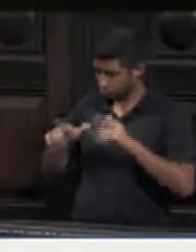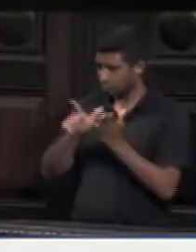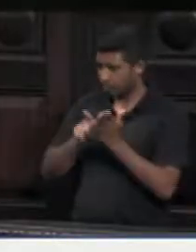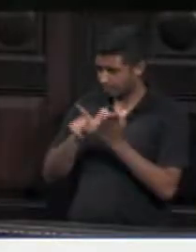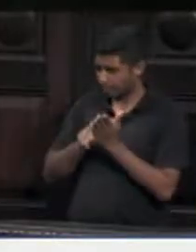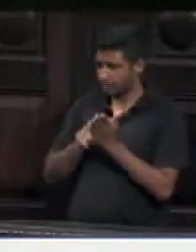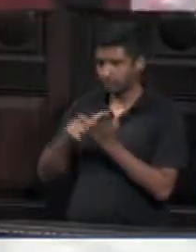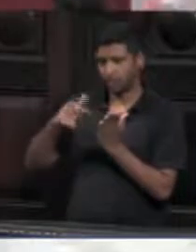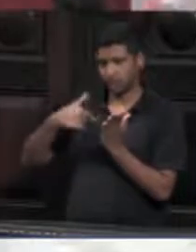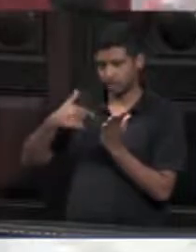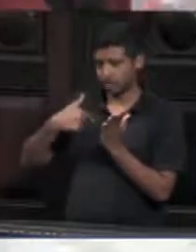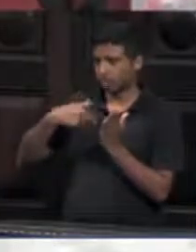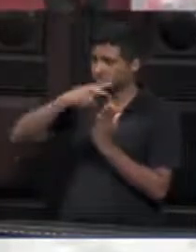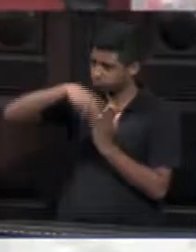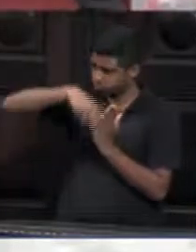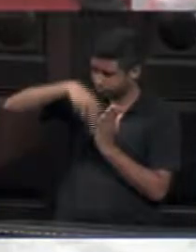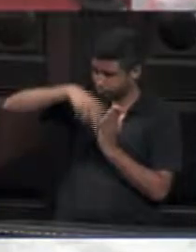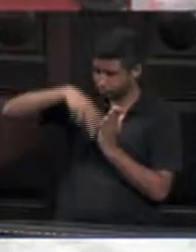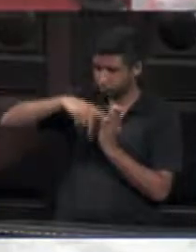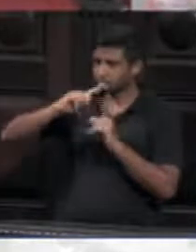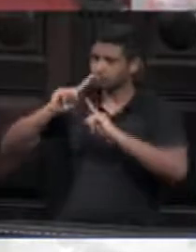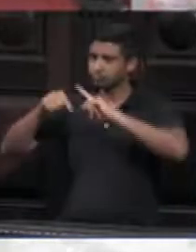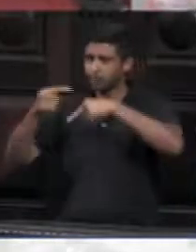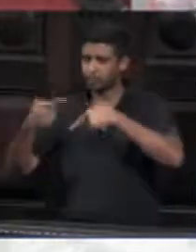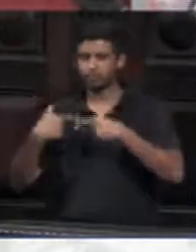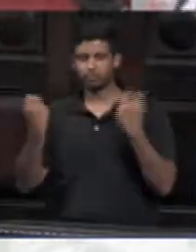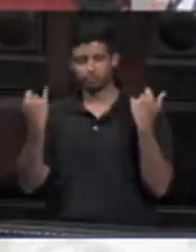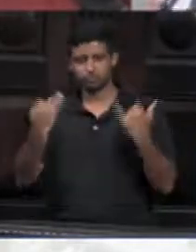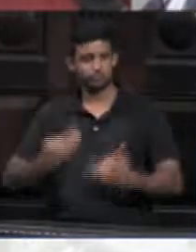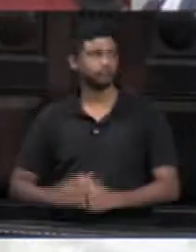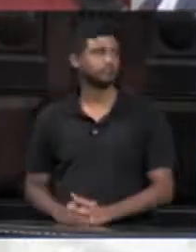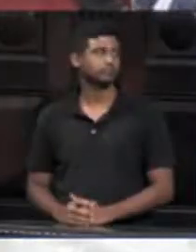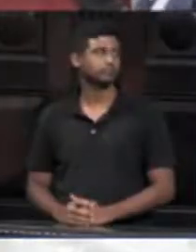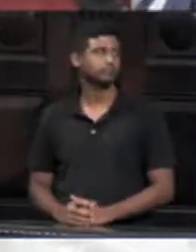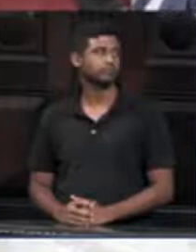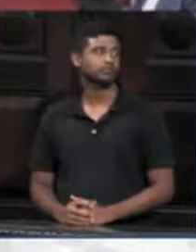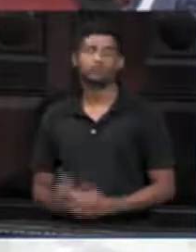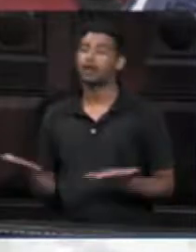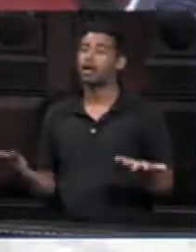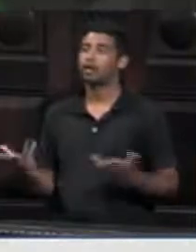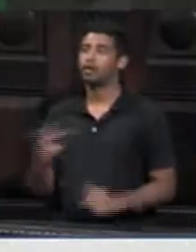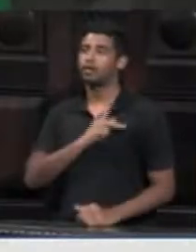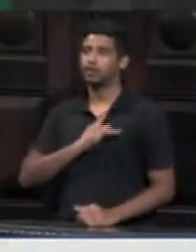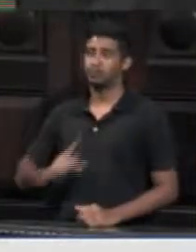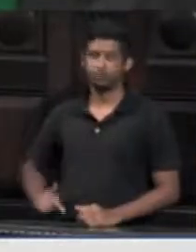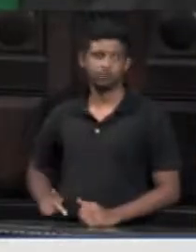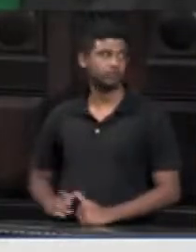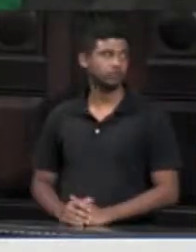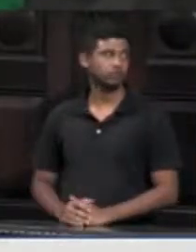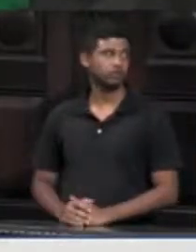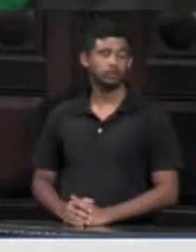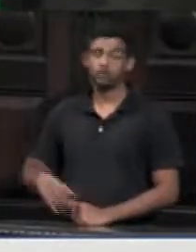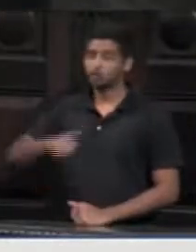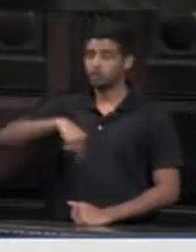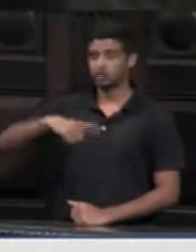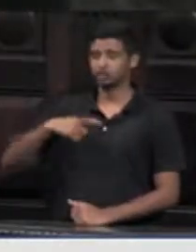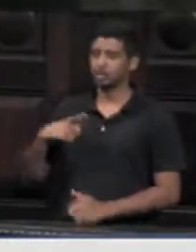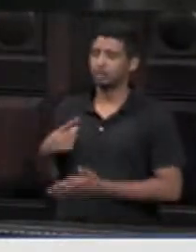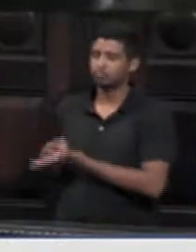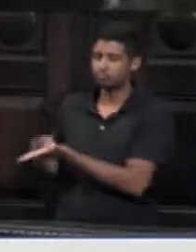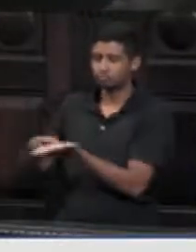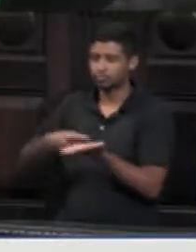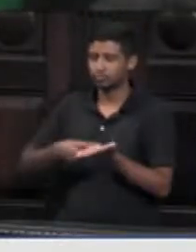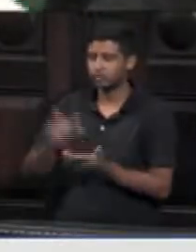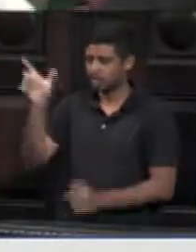peço forma final de redação. A presidência nós fizemos um compromisso aqui e,